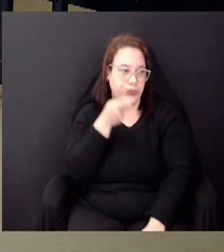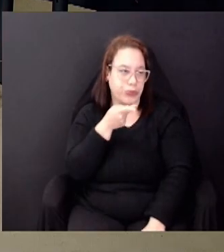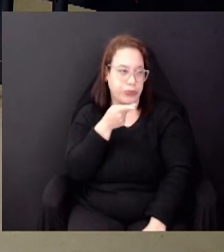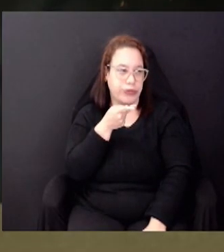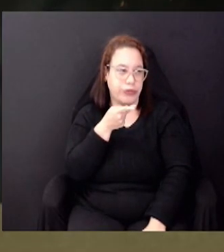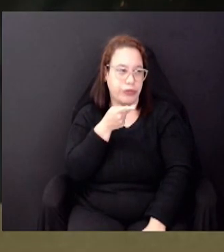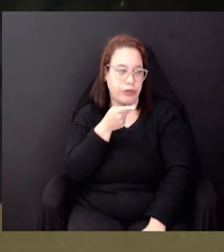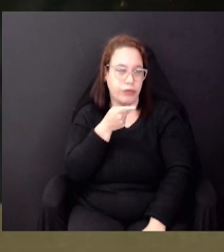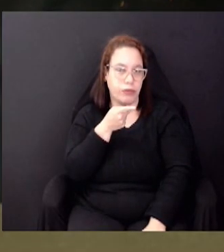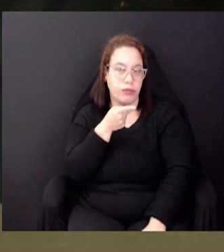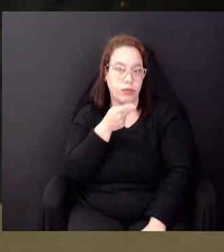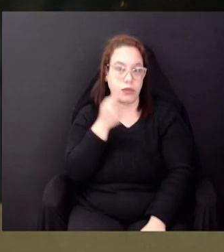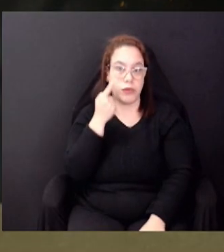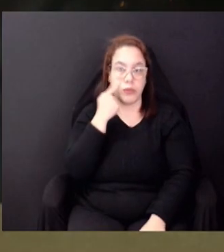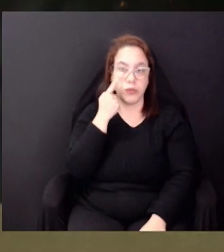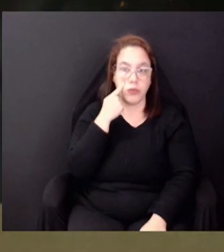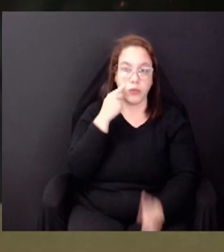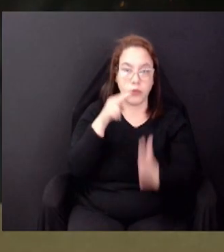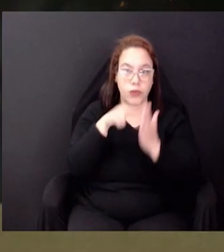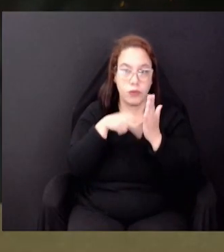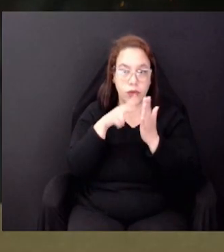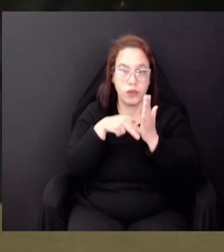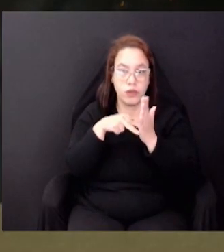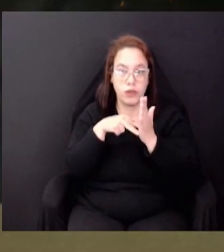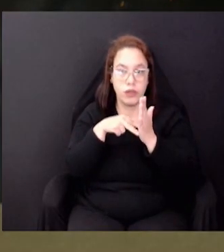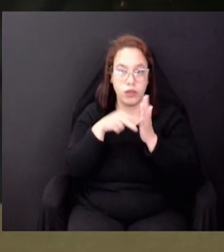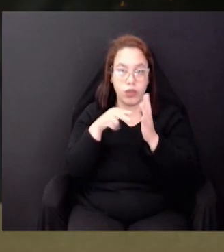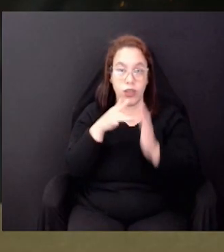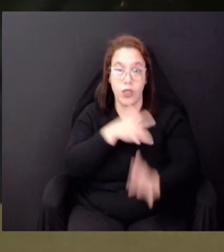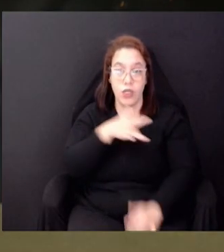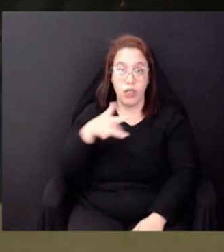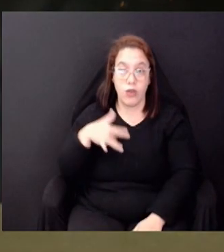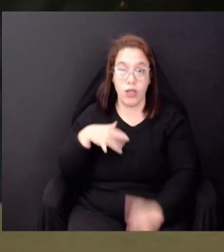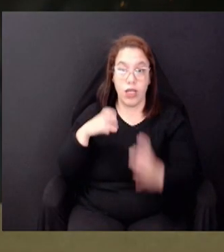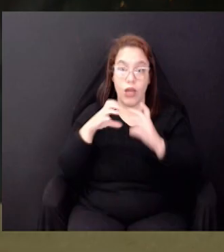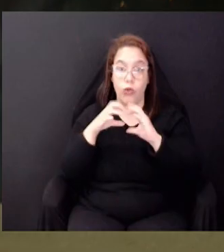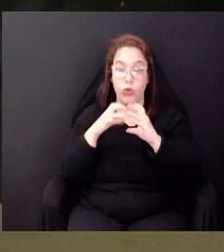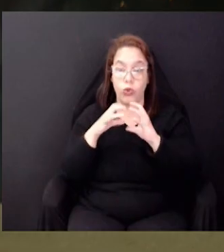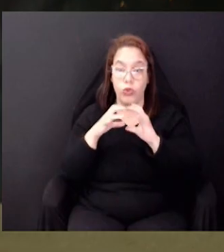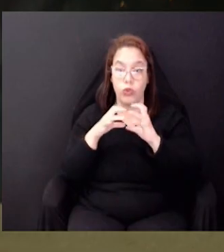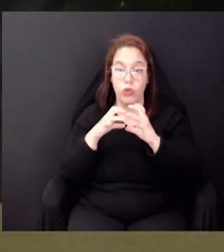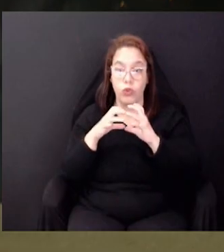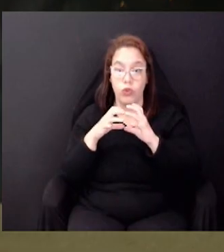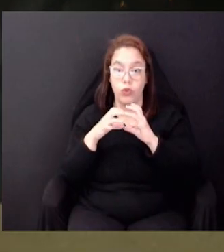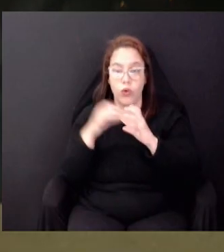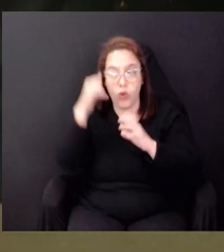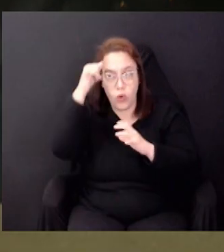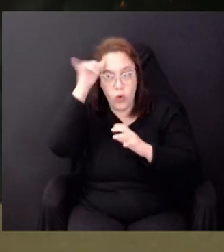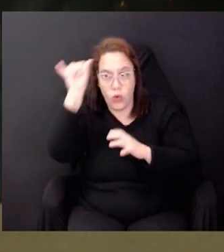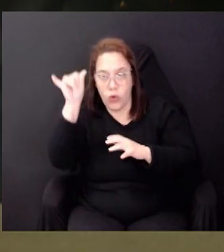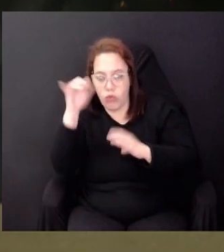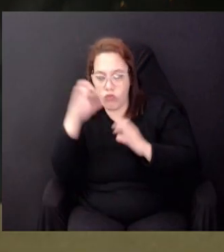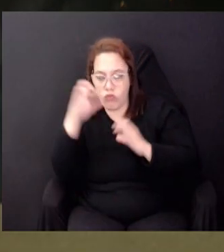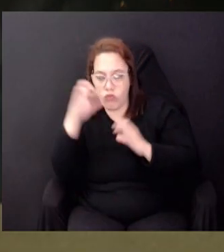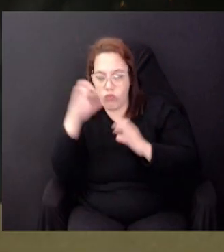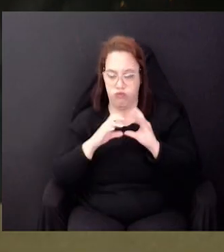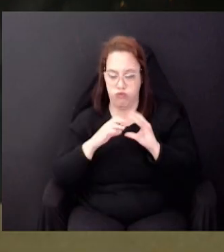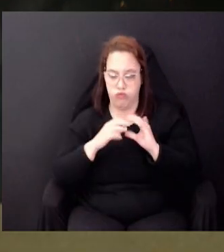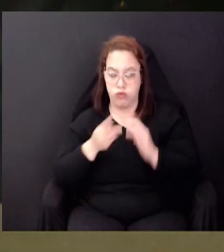eu me ver aqui, qual que é a nossa saúde do cérebro, né? Vamos prevenir o nosso cérebro falando